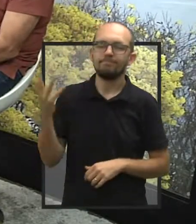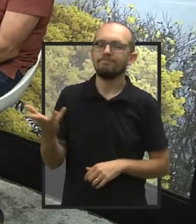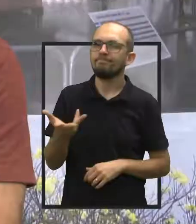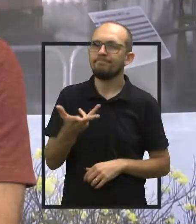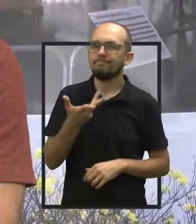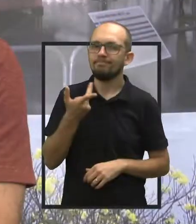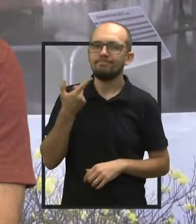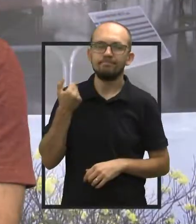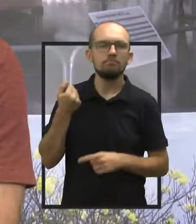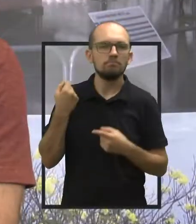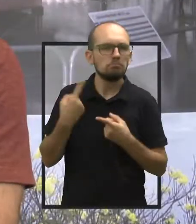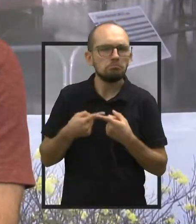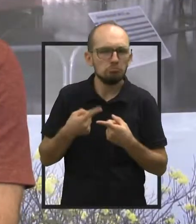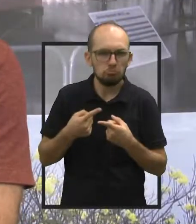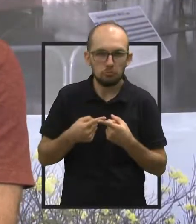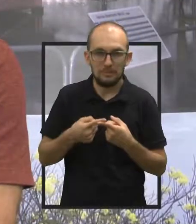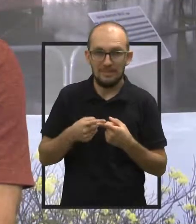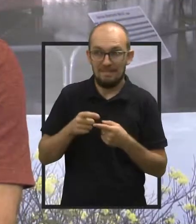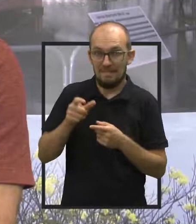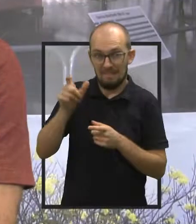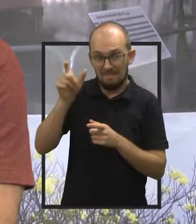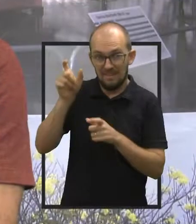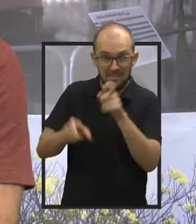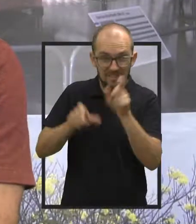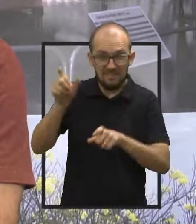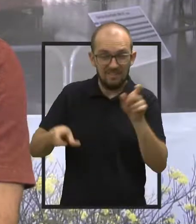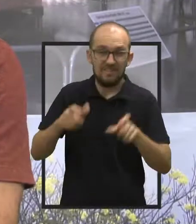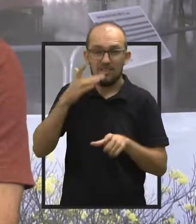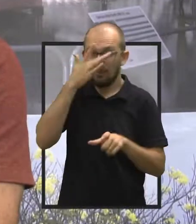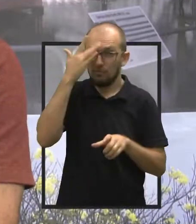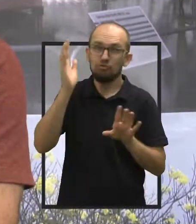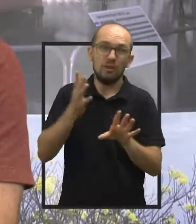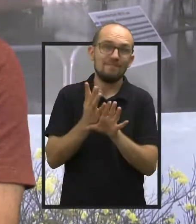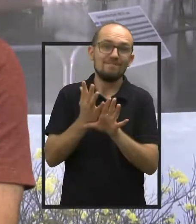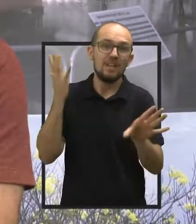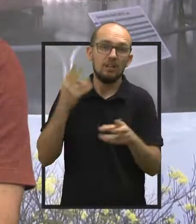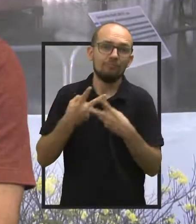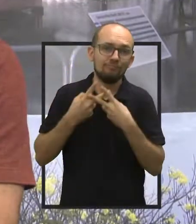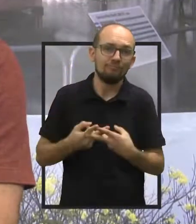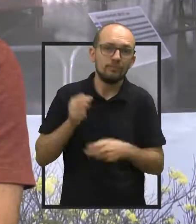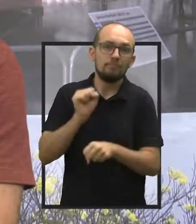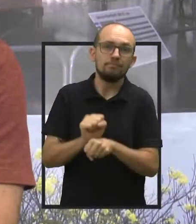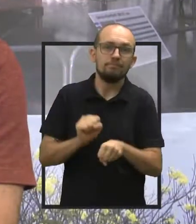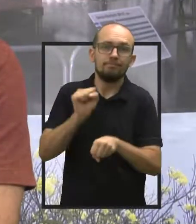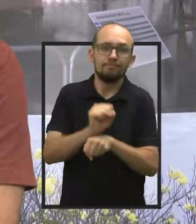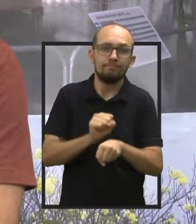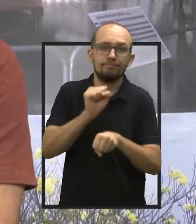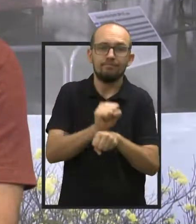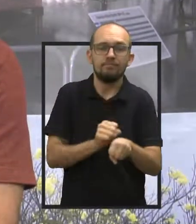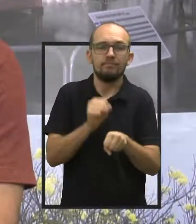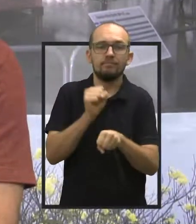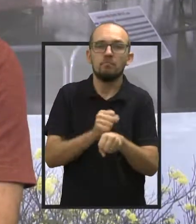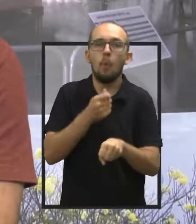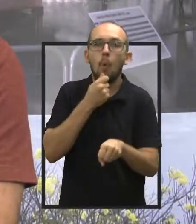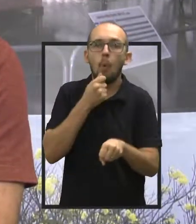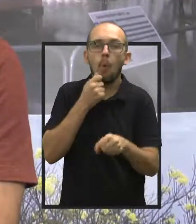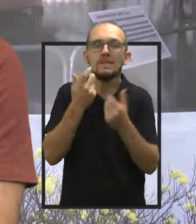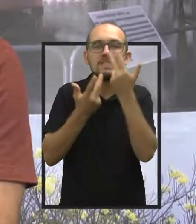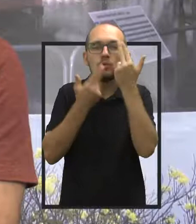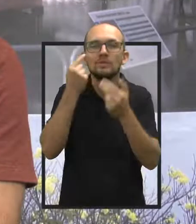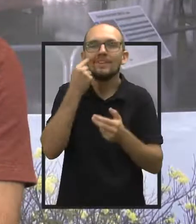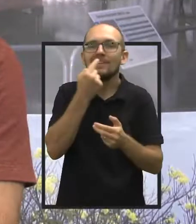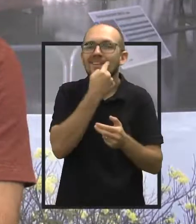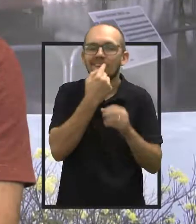fantástico, porque são pessoas que estavam há muitos anos na fila, né, para fazer uma cirurgia de catarata.